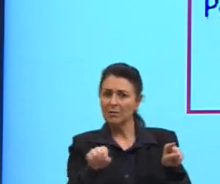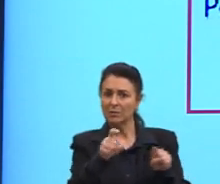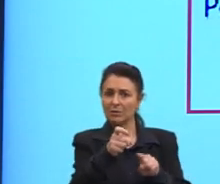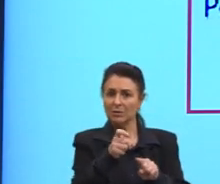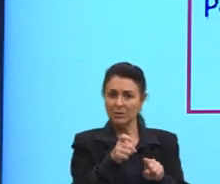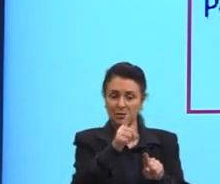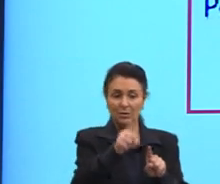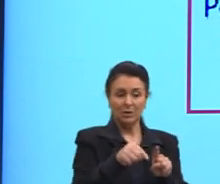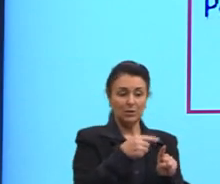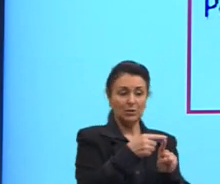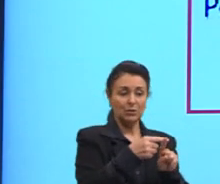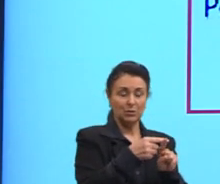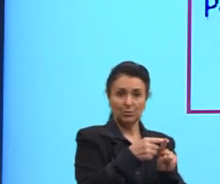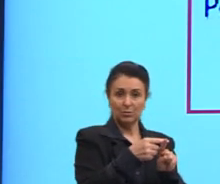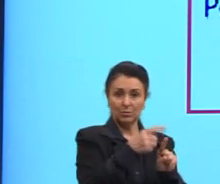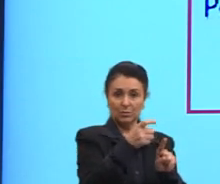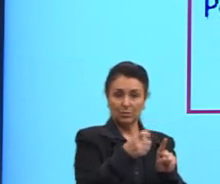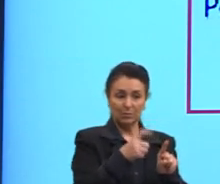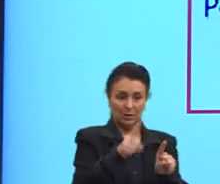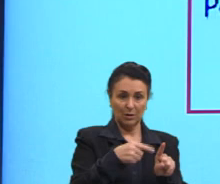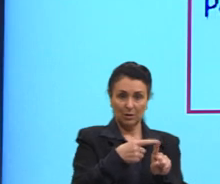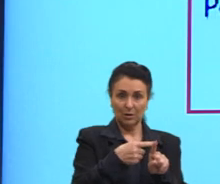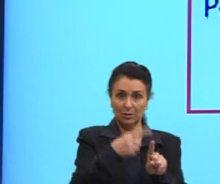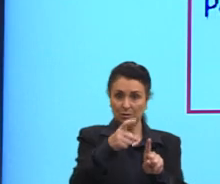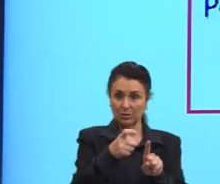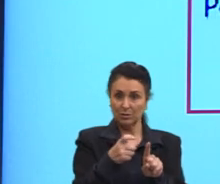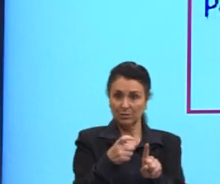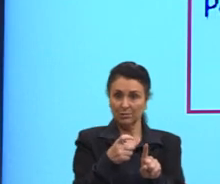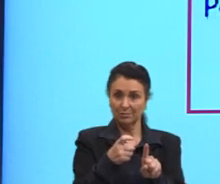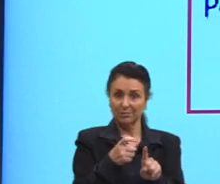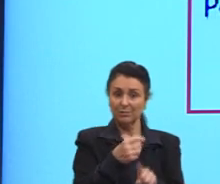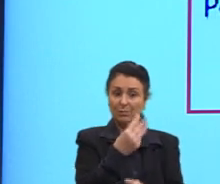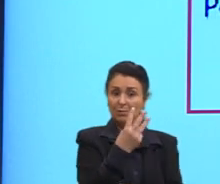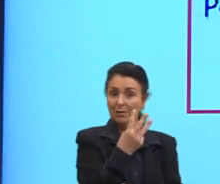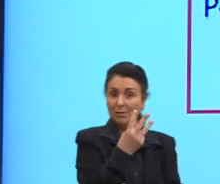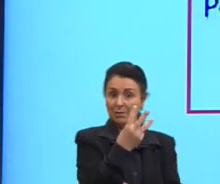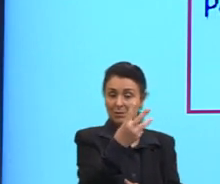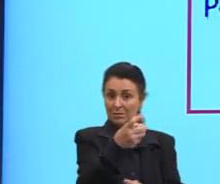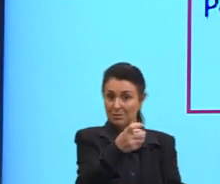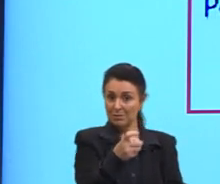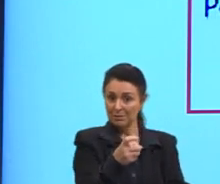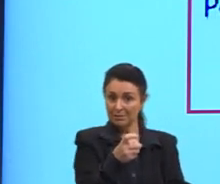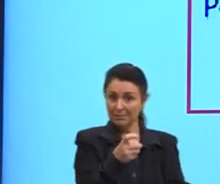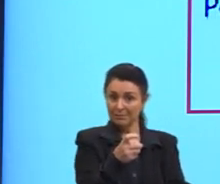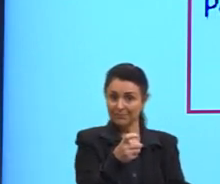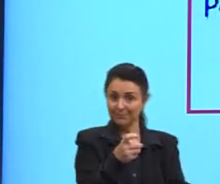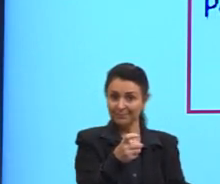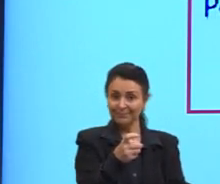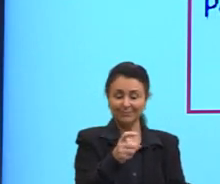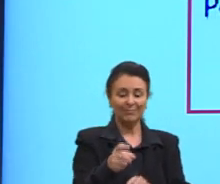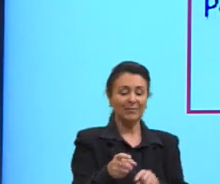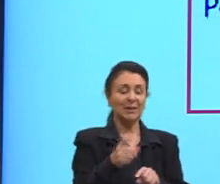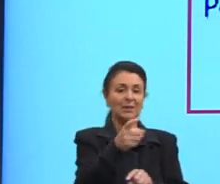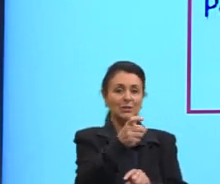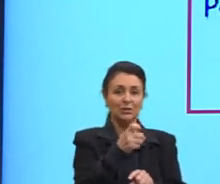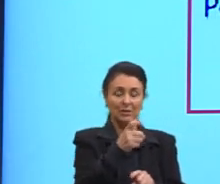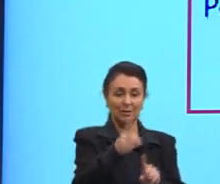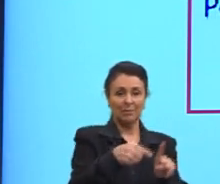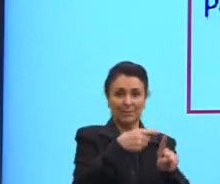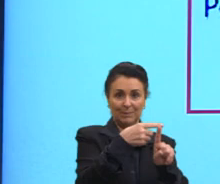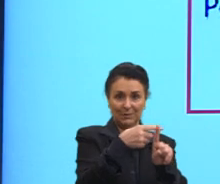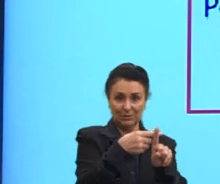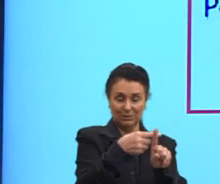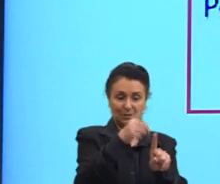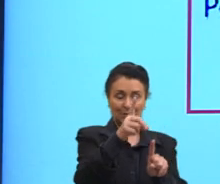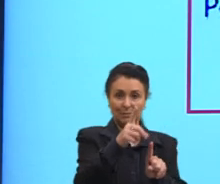x + x + x nós vamos ter 3x certo tomando x + x +